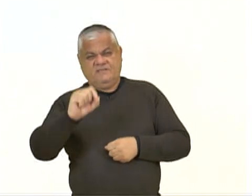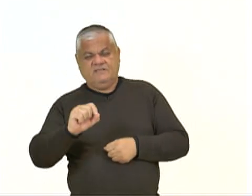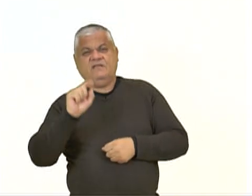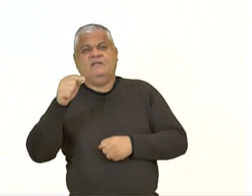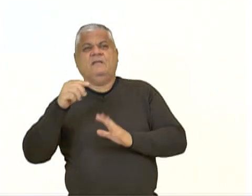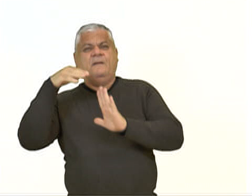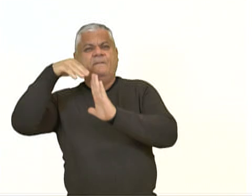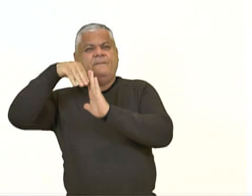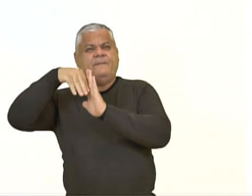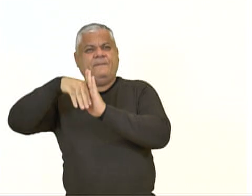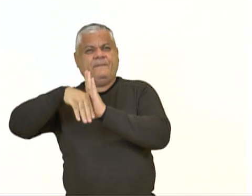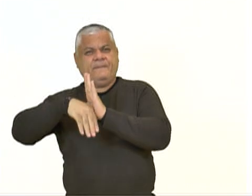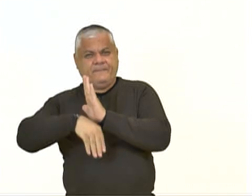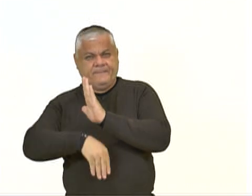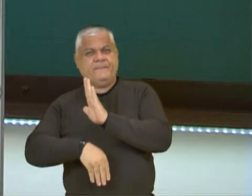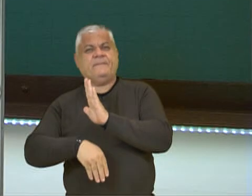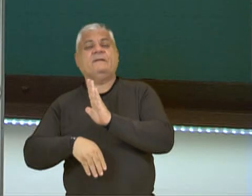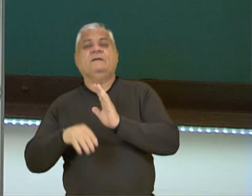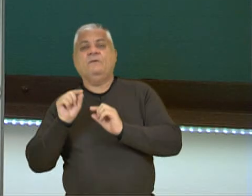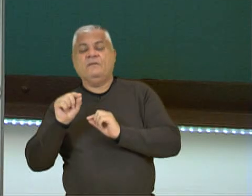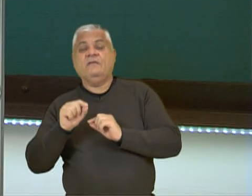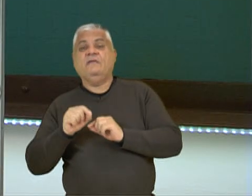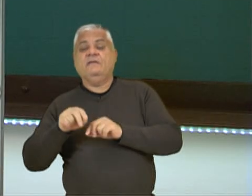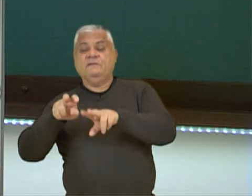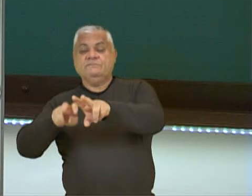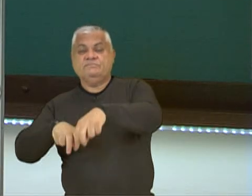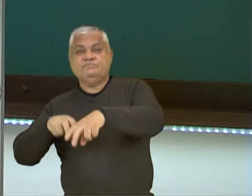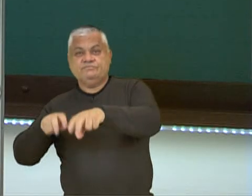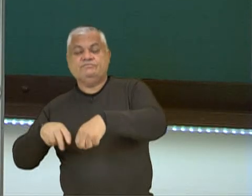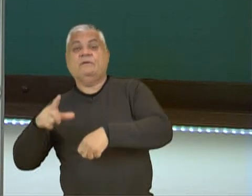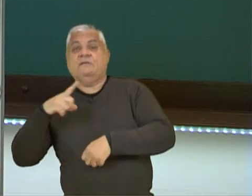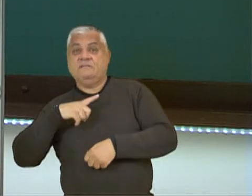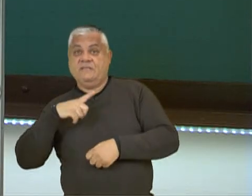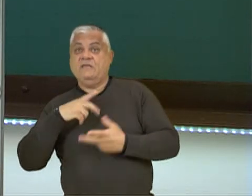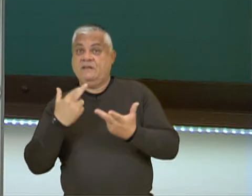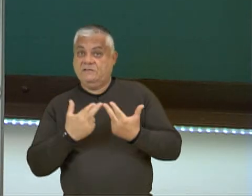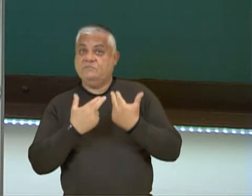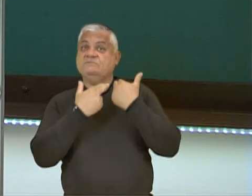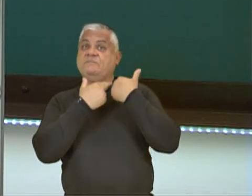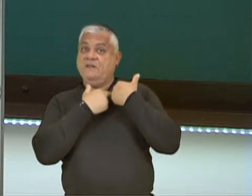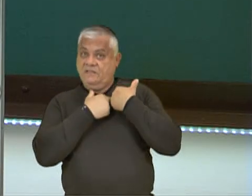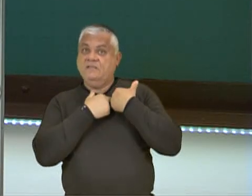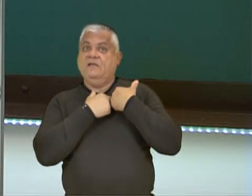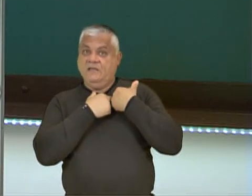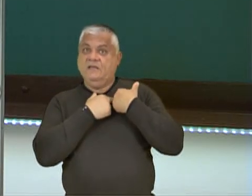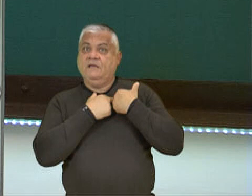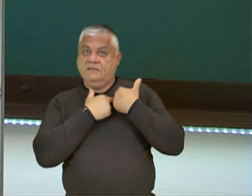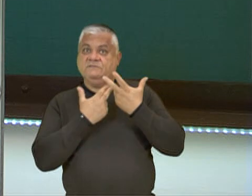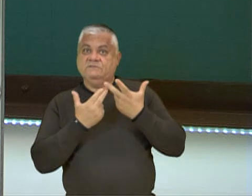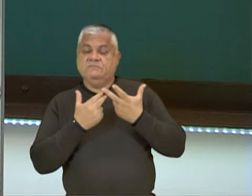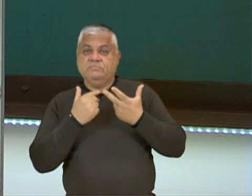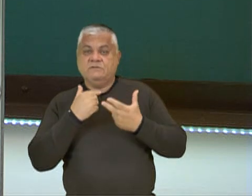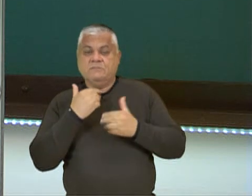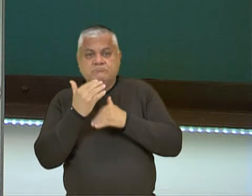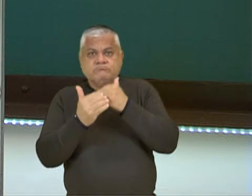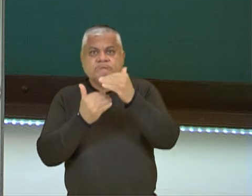o gráfico, a gente pode dizer que o agronegócio tem responsabilidade sobre não crescer a economia do